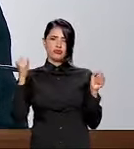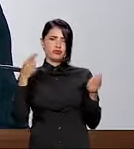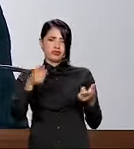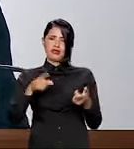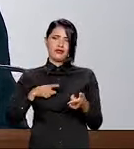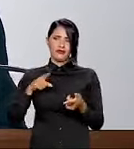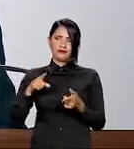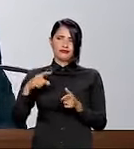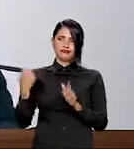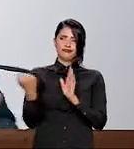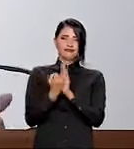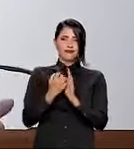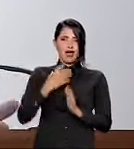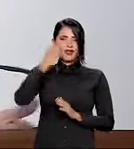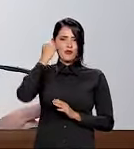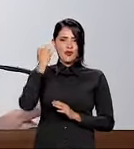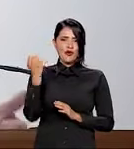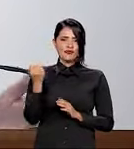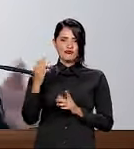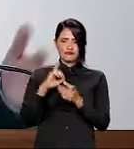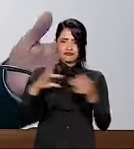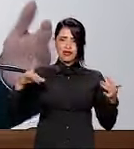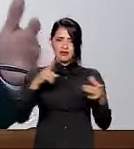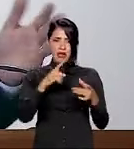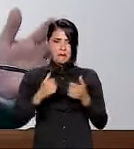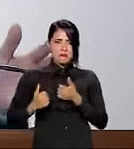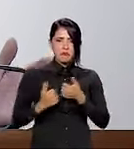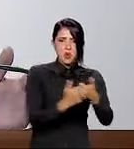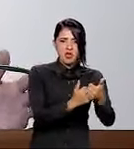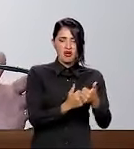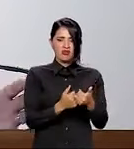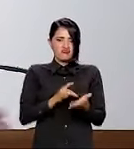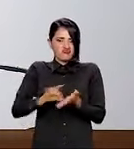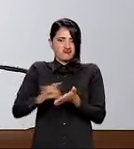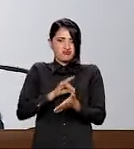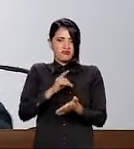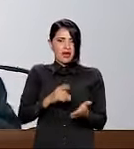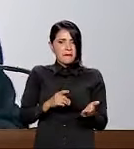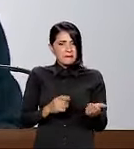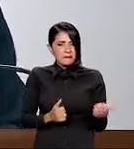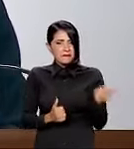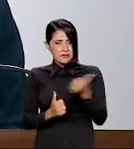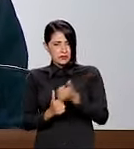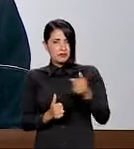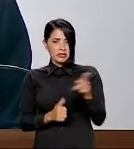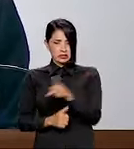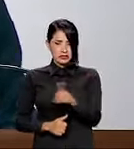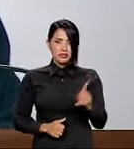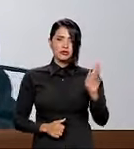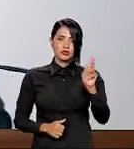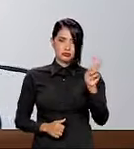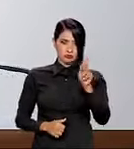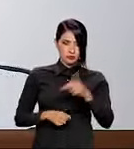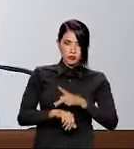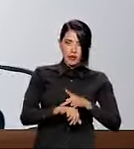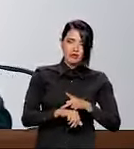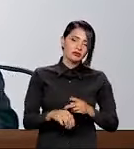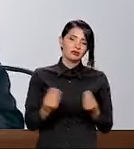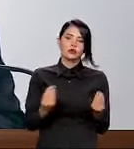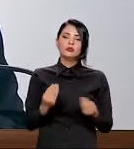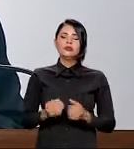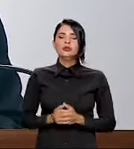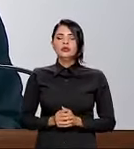patrimônio democrático da humanidade estivesse apoiando um impostor para ser presidente de um país. A segunda coisa, a questão